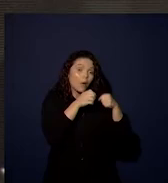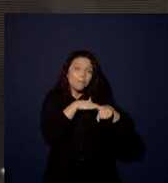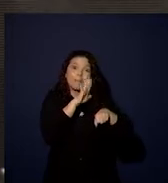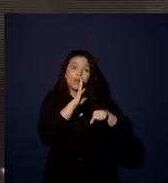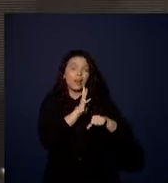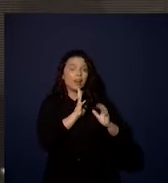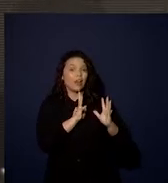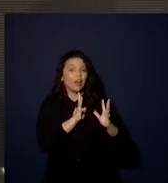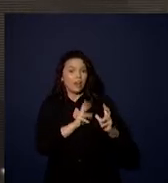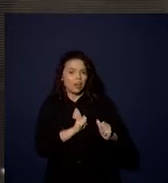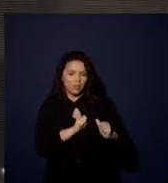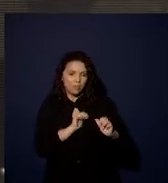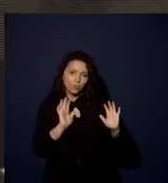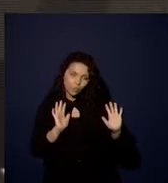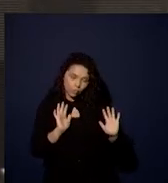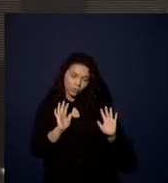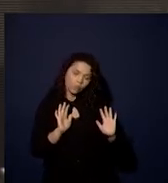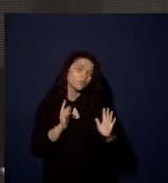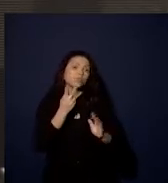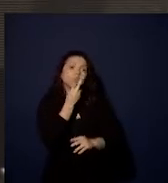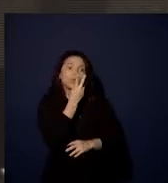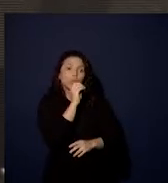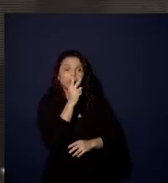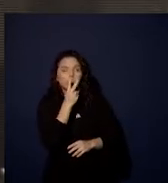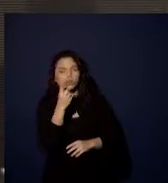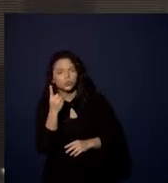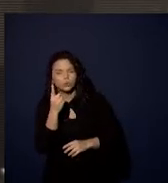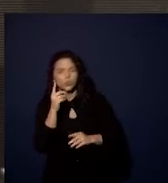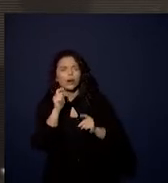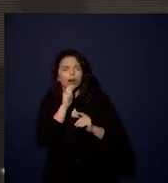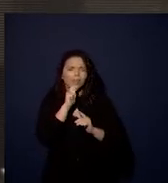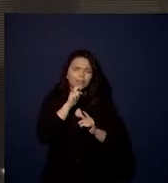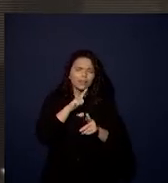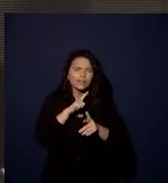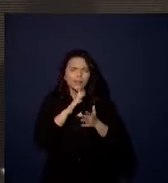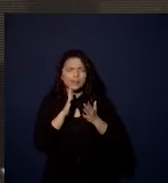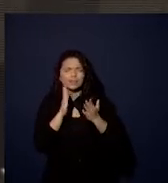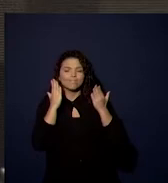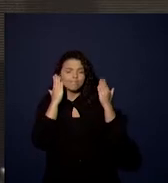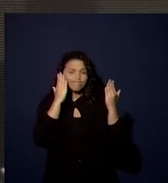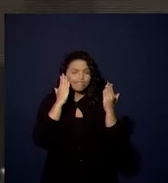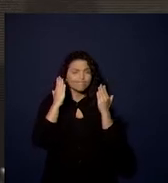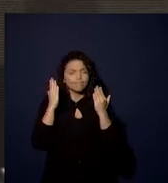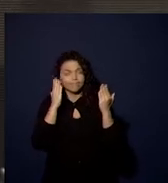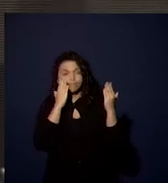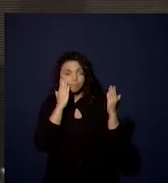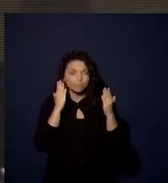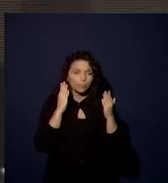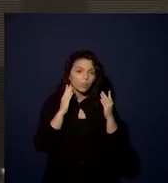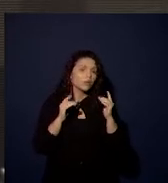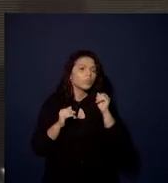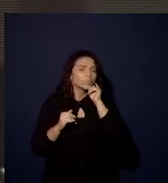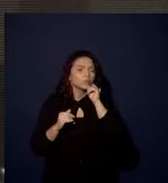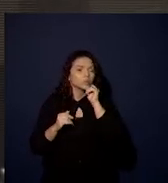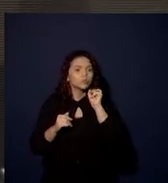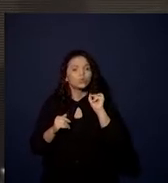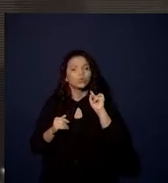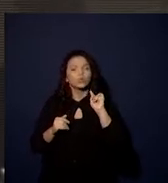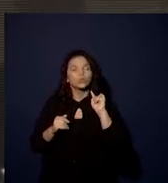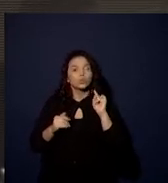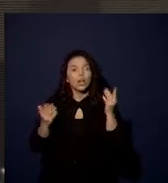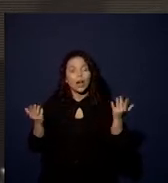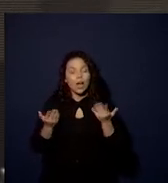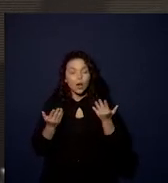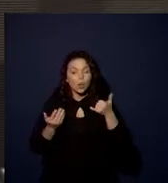2021 não tão Limpo né então assim no final da história é você não o sujo versus Limpo mas o